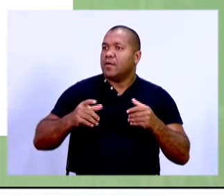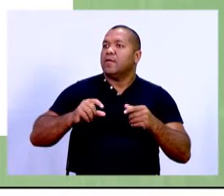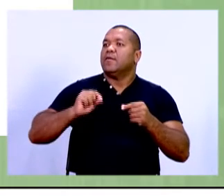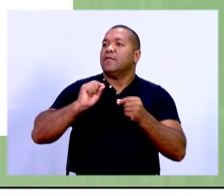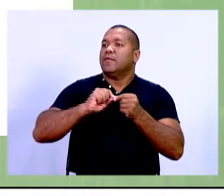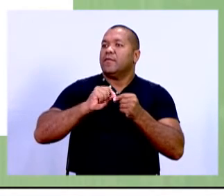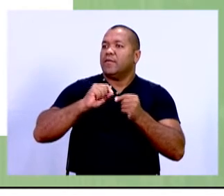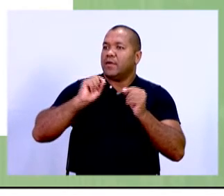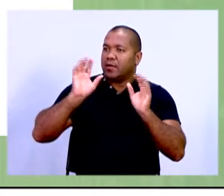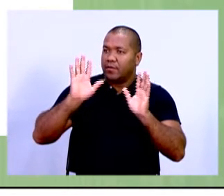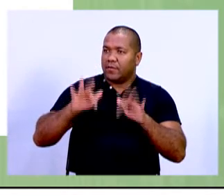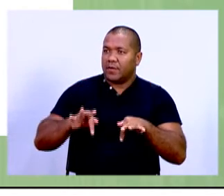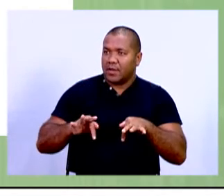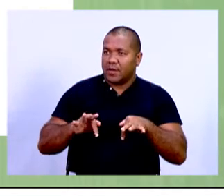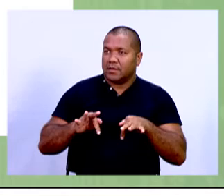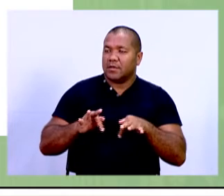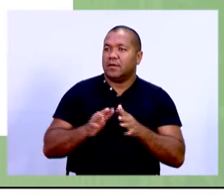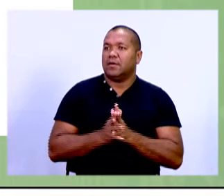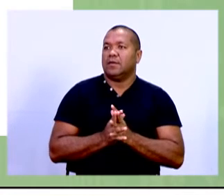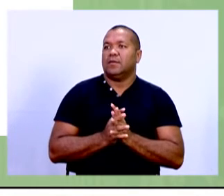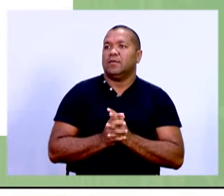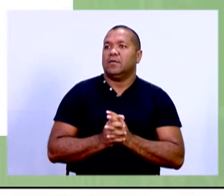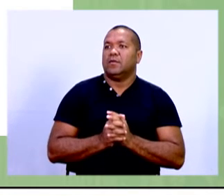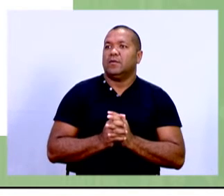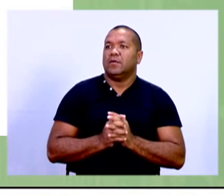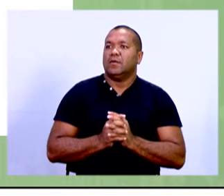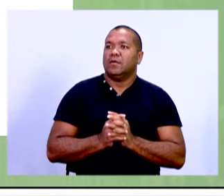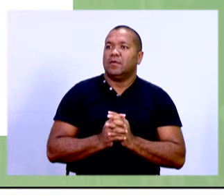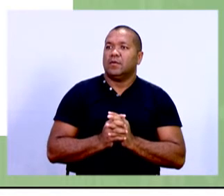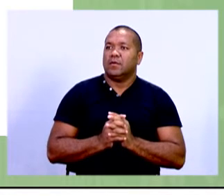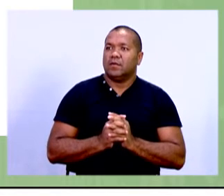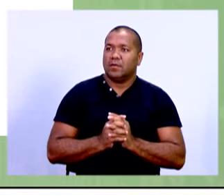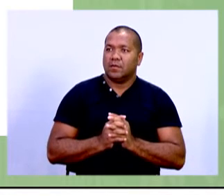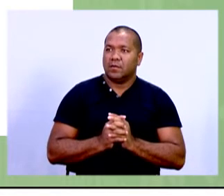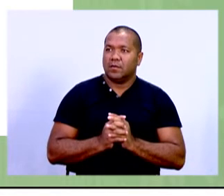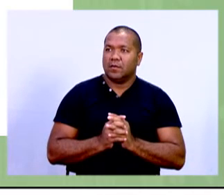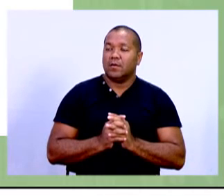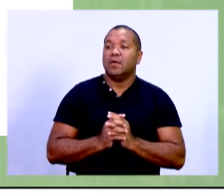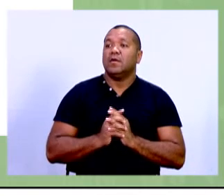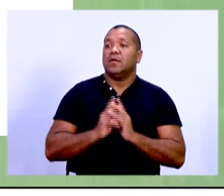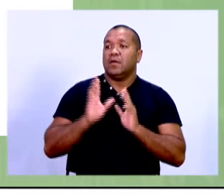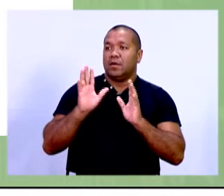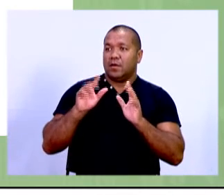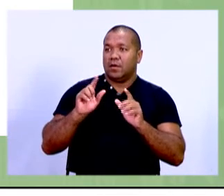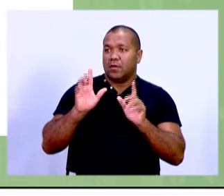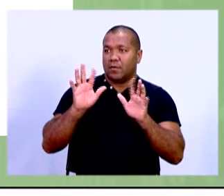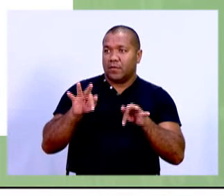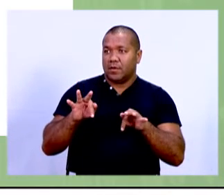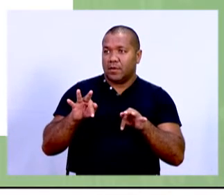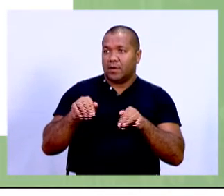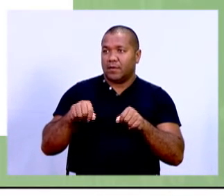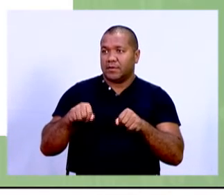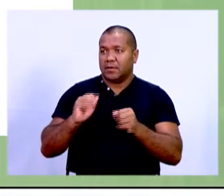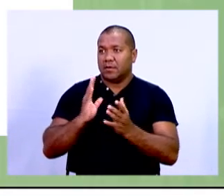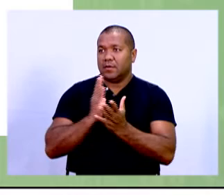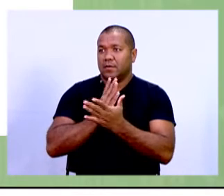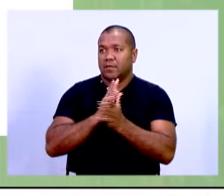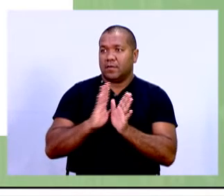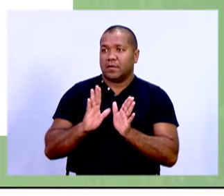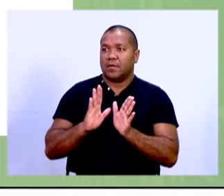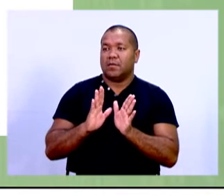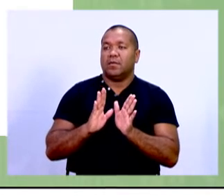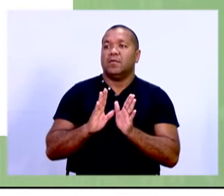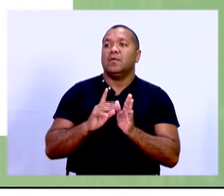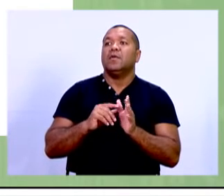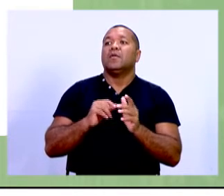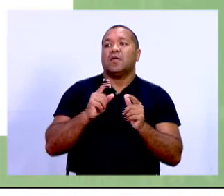realizada, que já foi terminada, e ao final ela vai ser fechada. Então ela pode mudar de estado, por isso